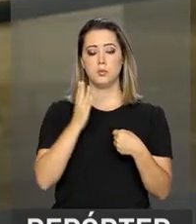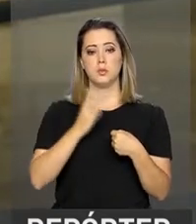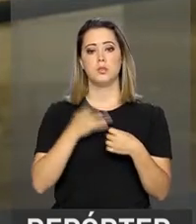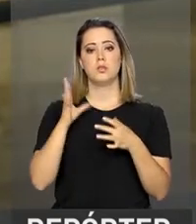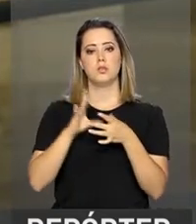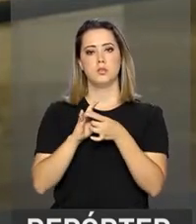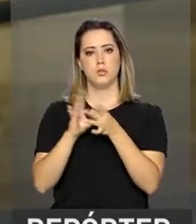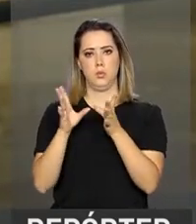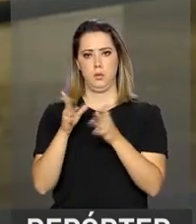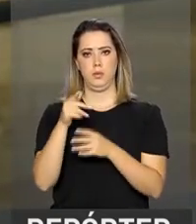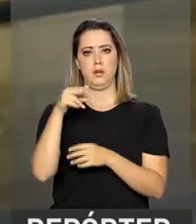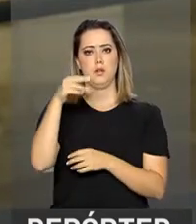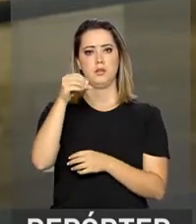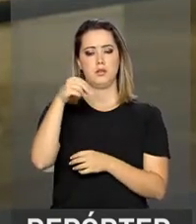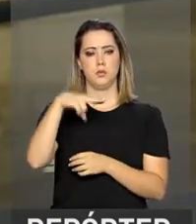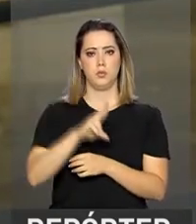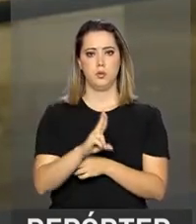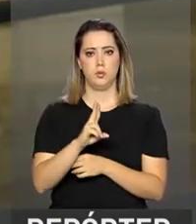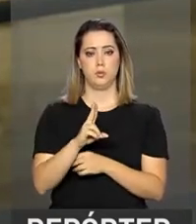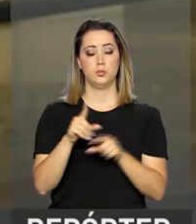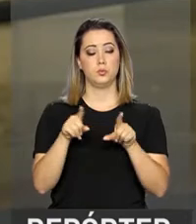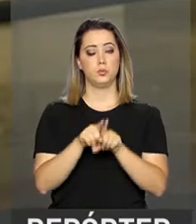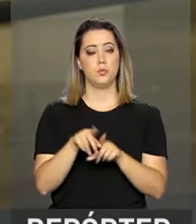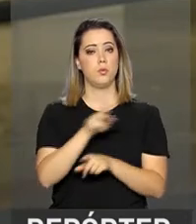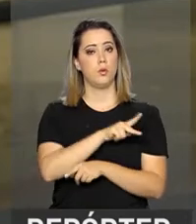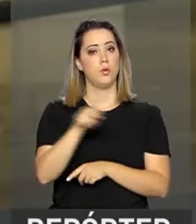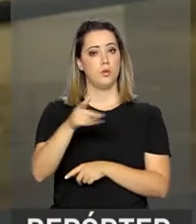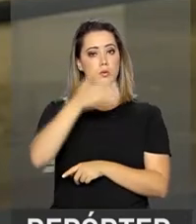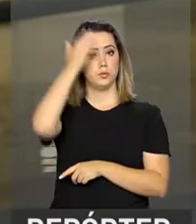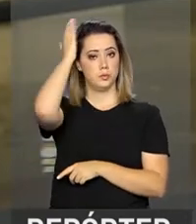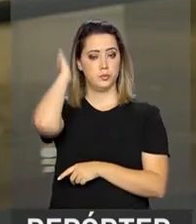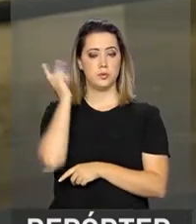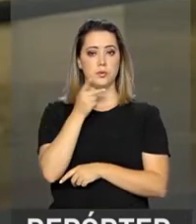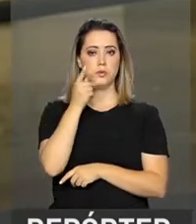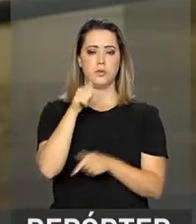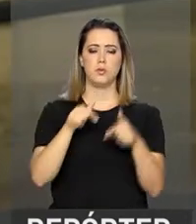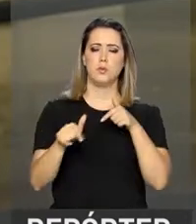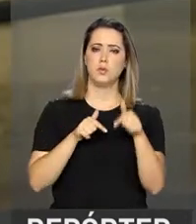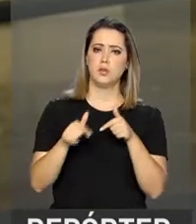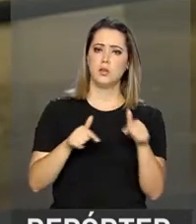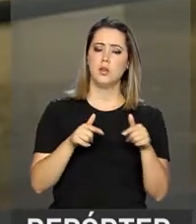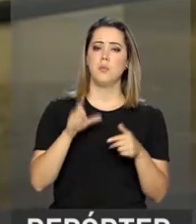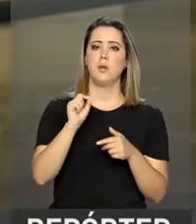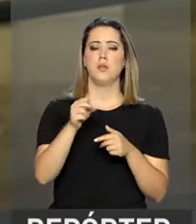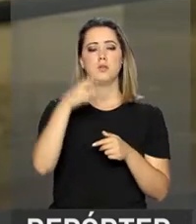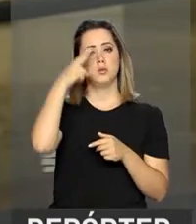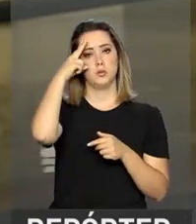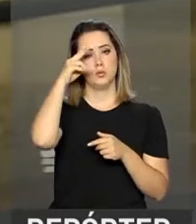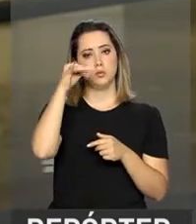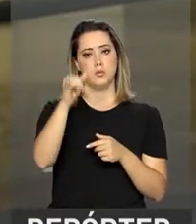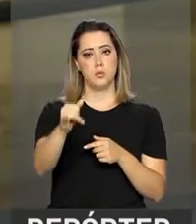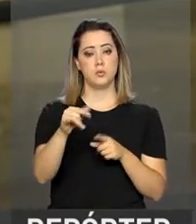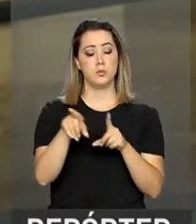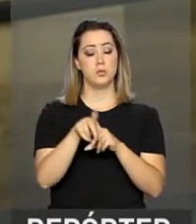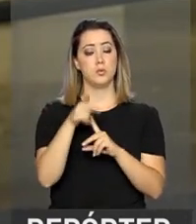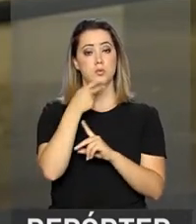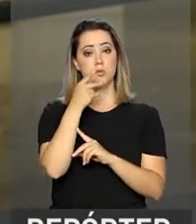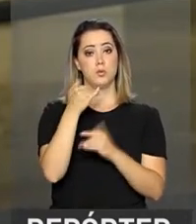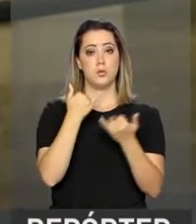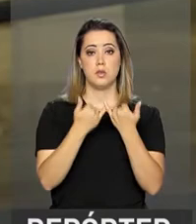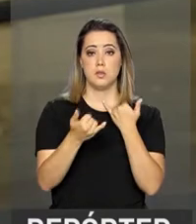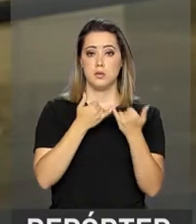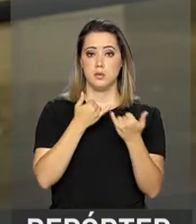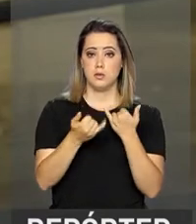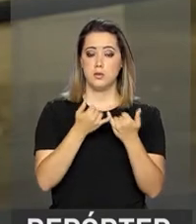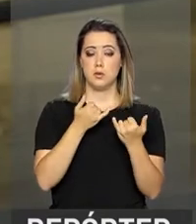aval da ONU. O presidente Michel Temer comentou esses trabalhos das Forças Armadas Brasileiras no exterior,